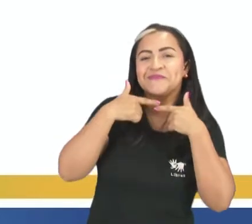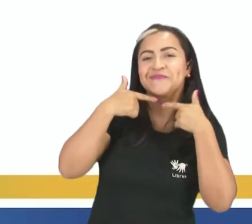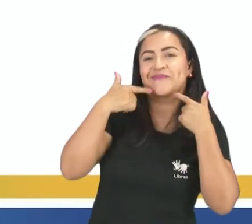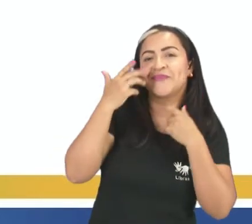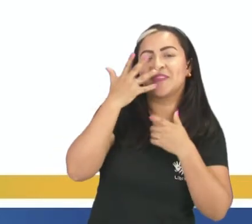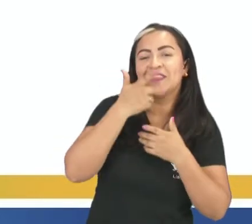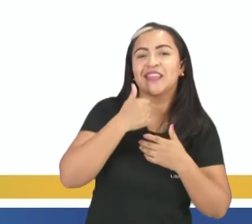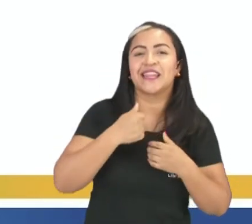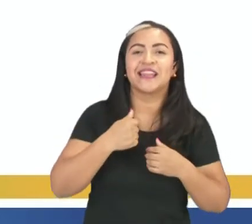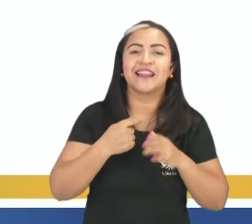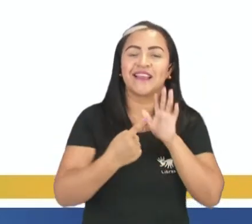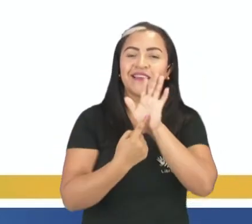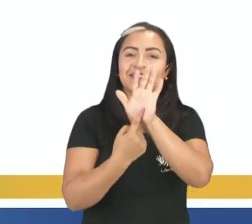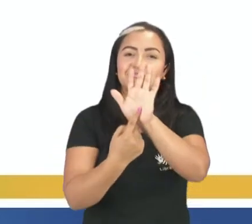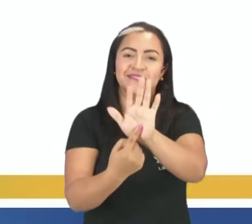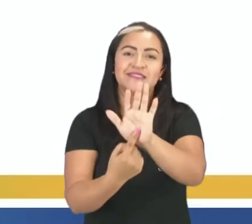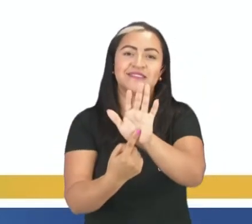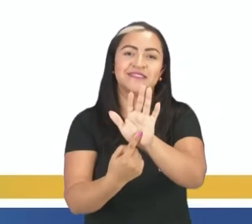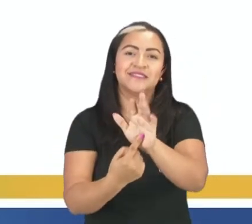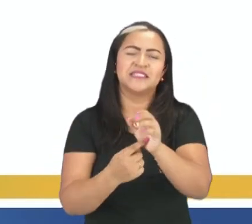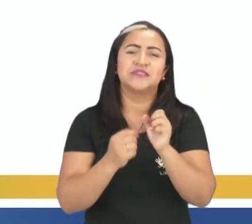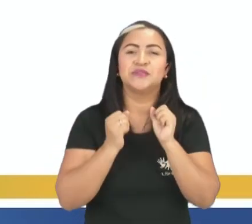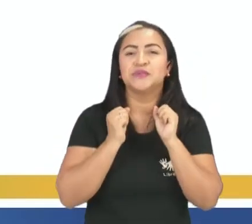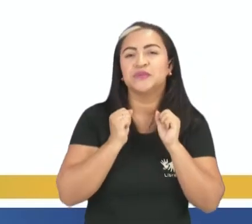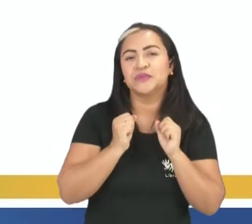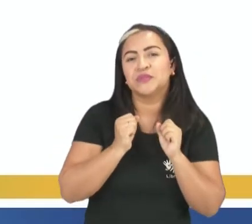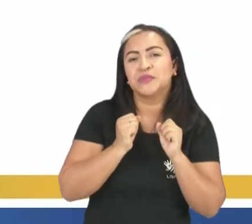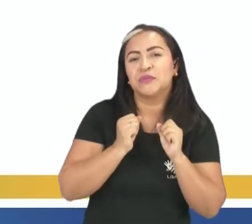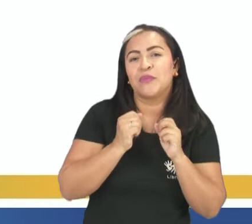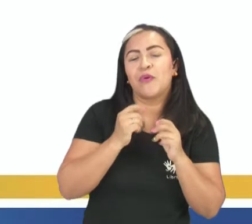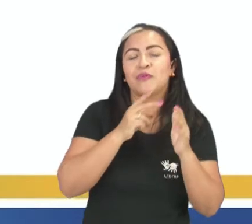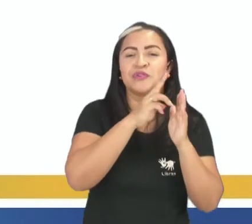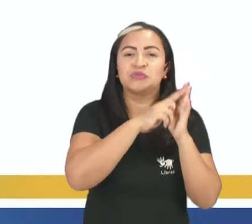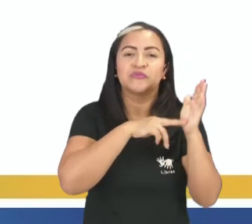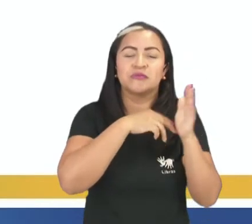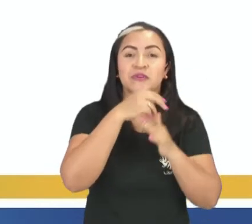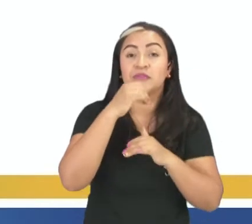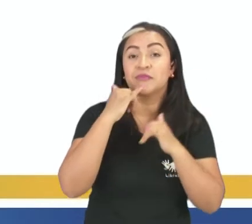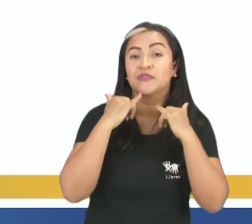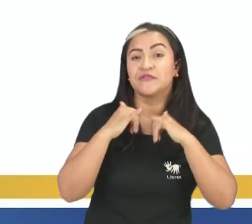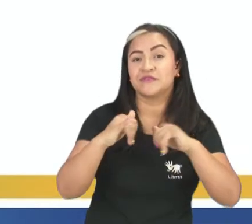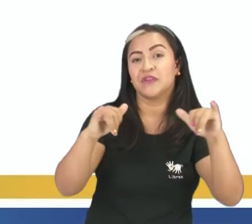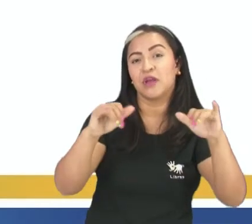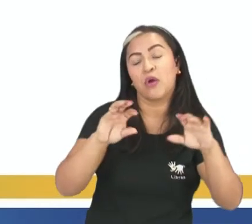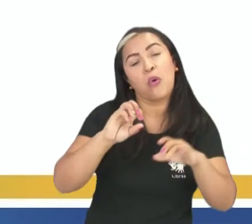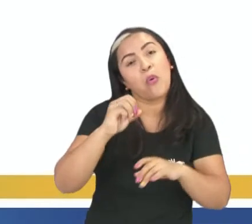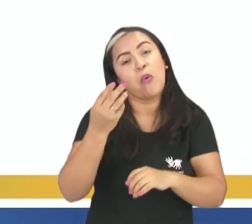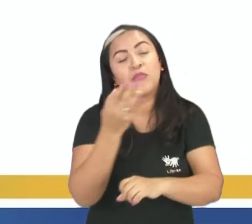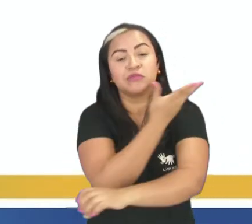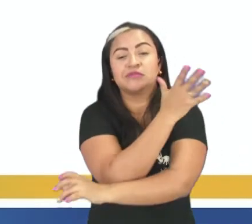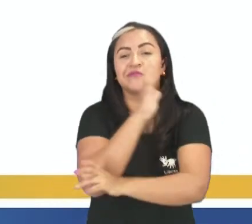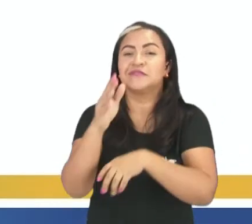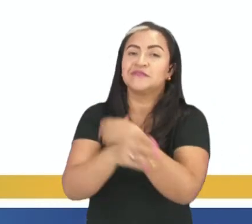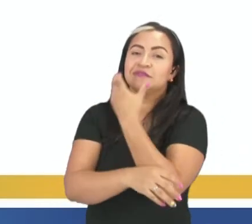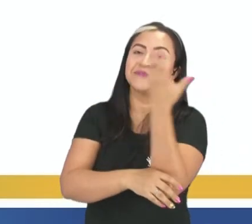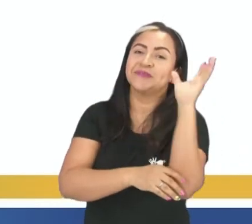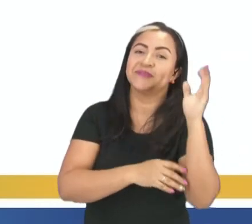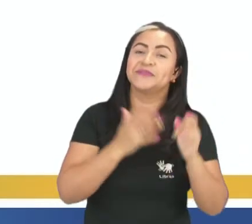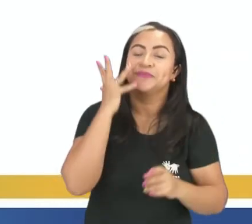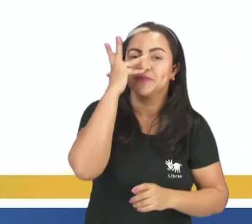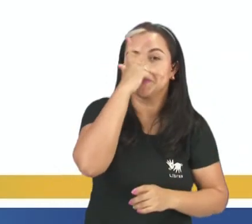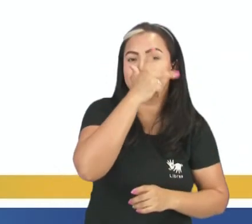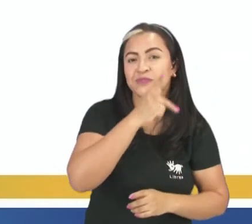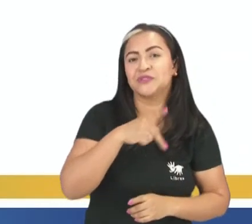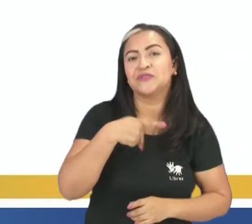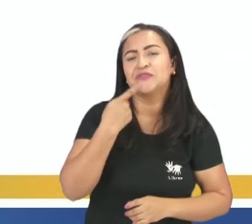ensinando estão despejo e siso, que se pode, por arte e por aviso, como por natureza ser formosa.